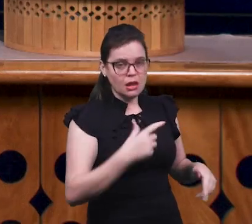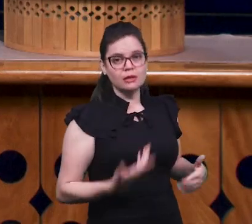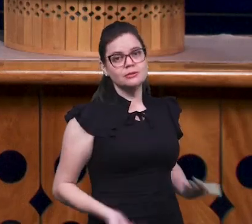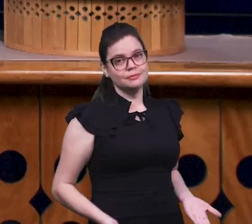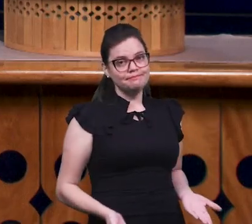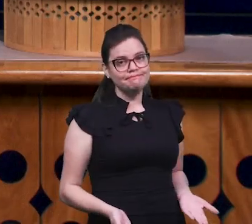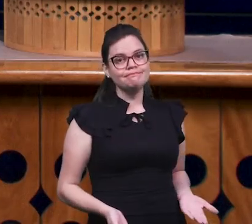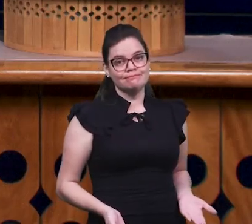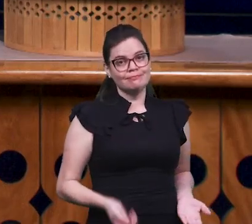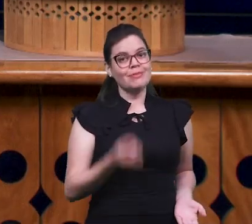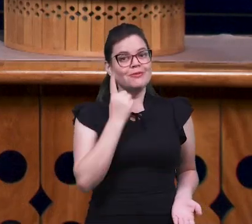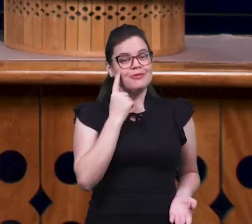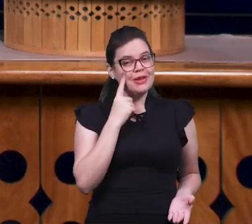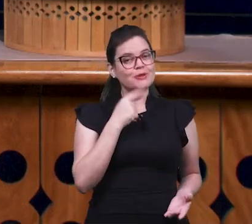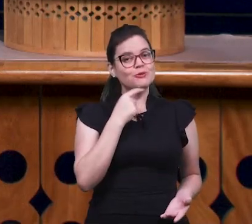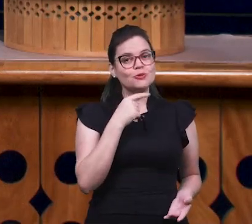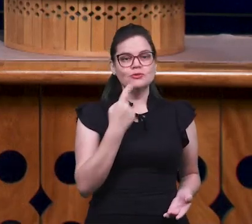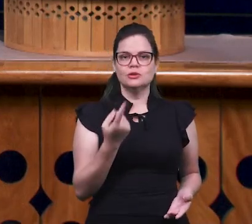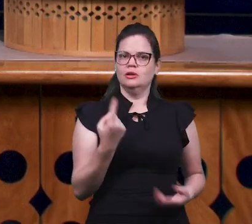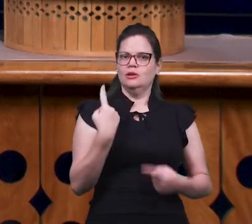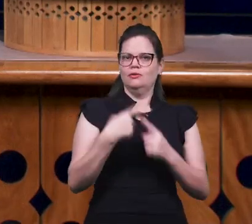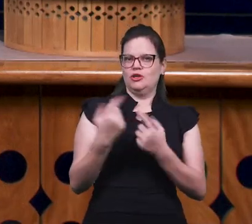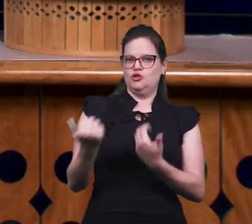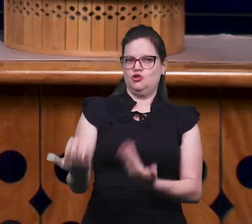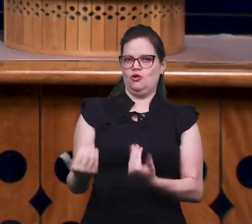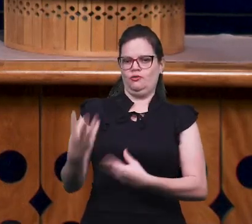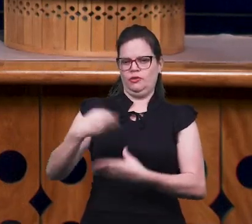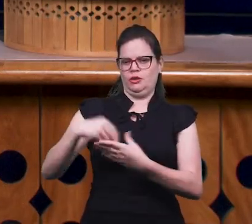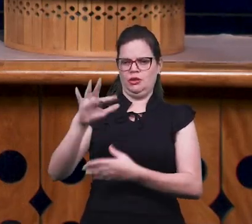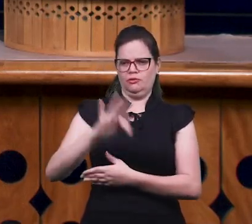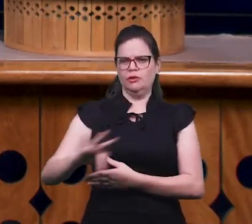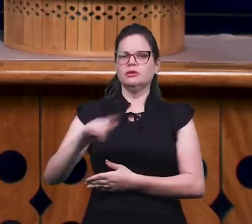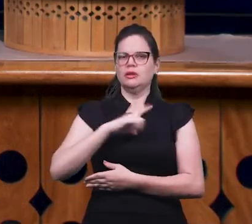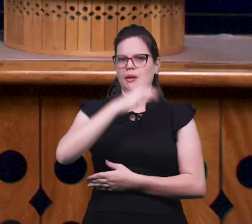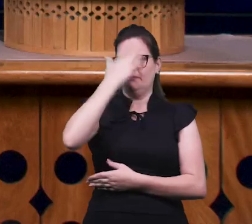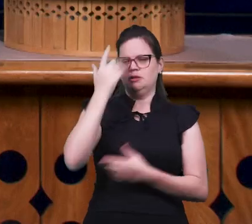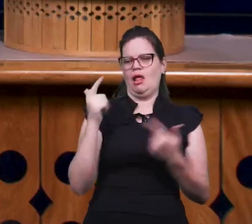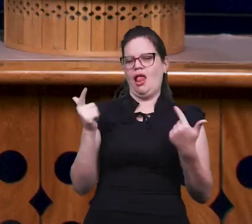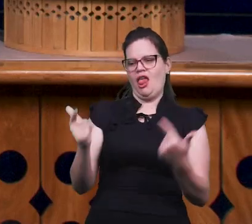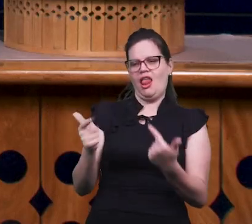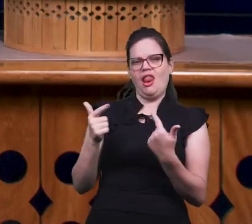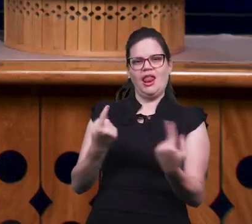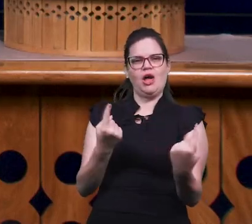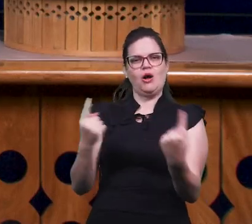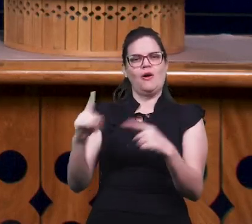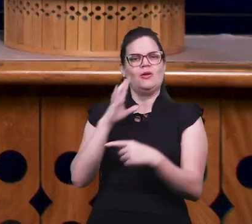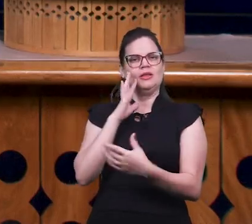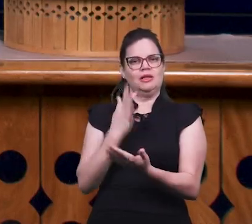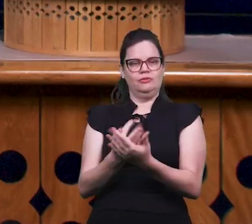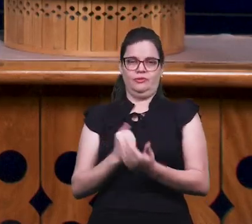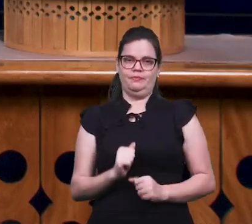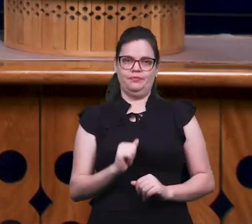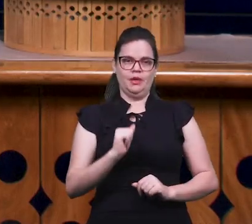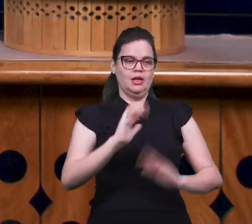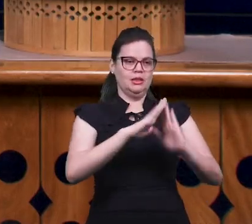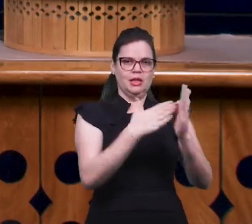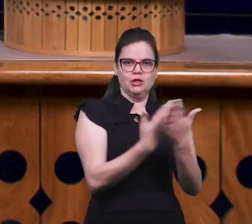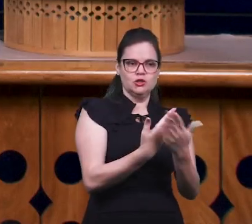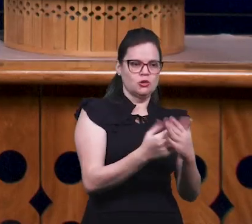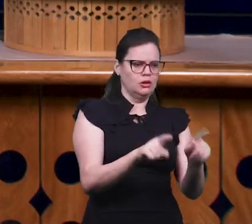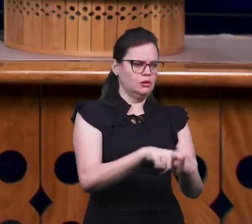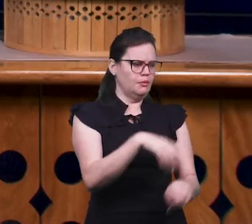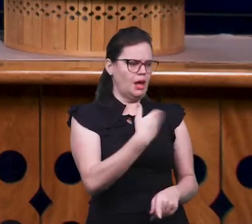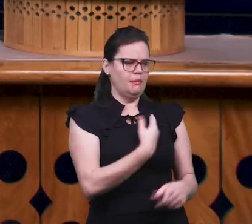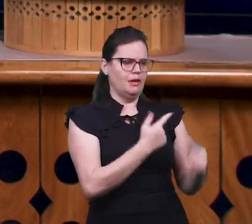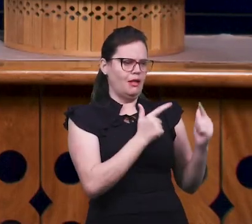lado. O jovem está na faculdade, está sendo atacada a fé dele. Está na escola, está sendo atacado. Está com o colega atacando a fé